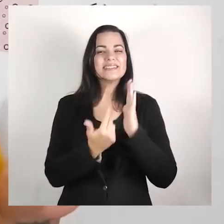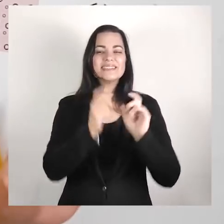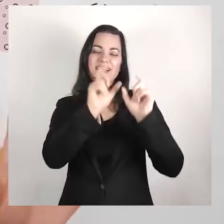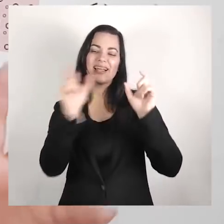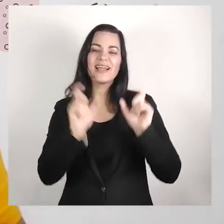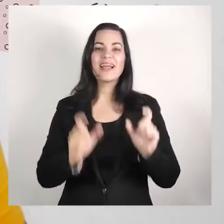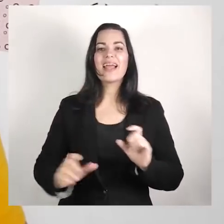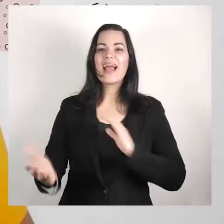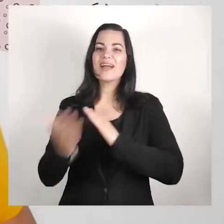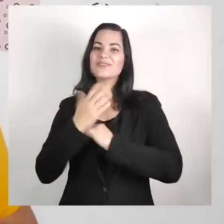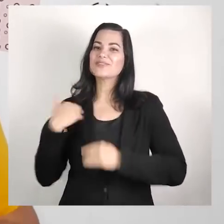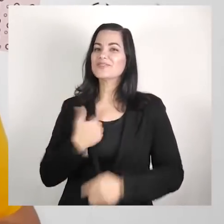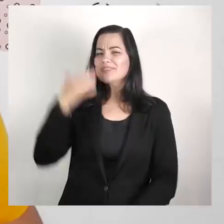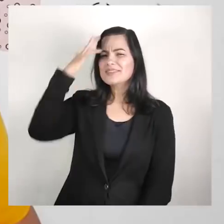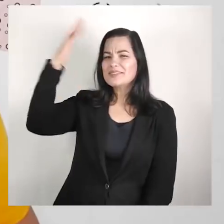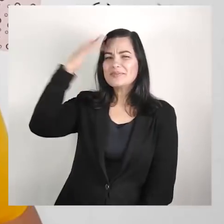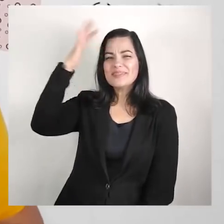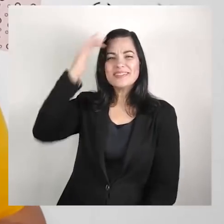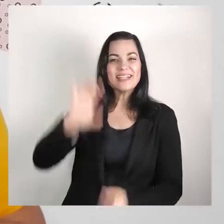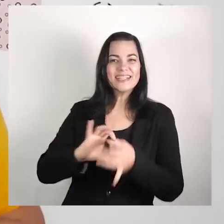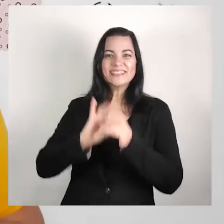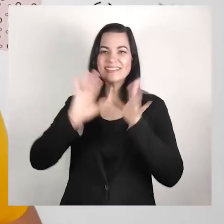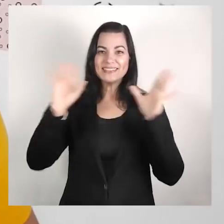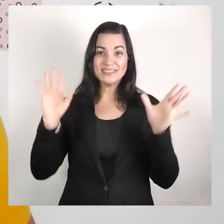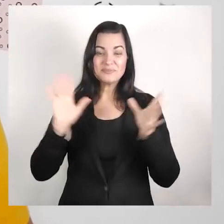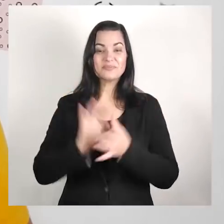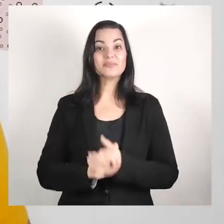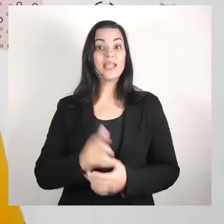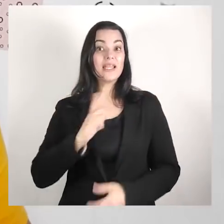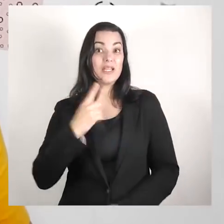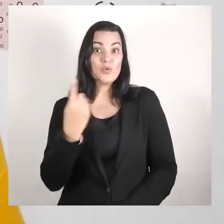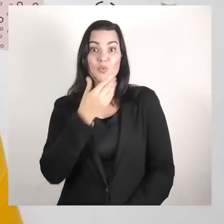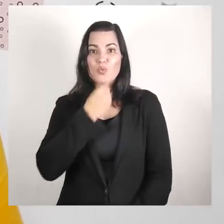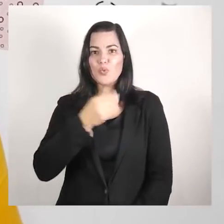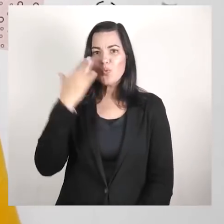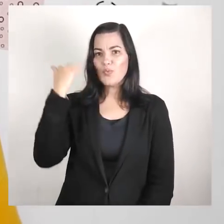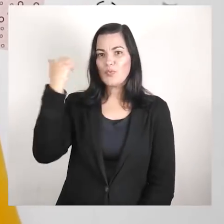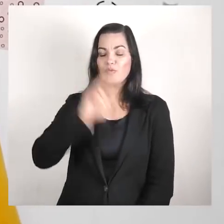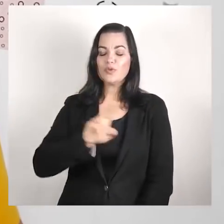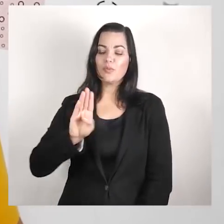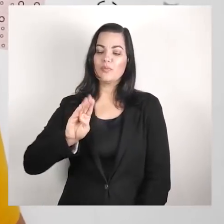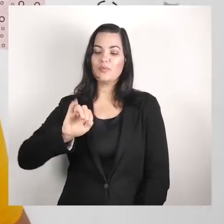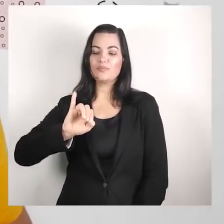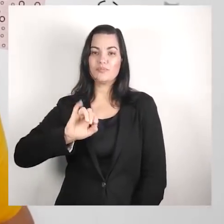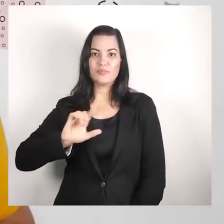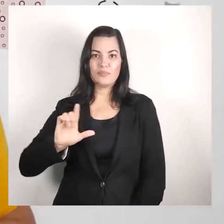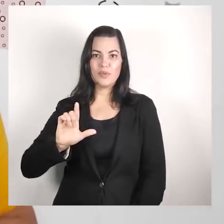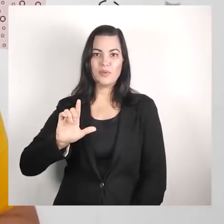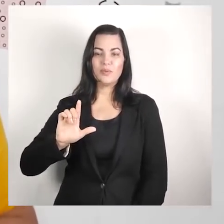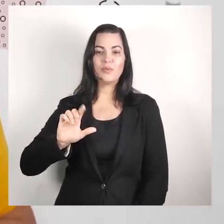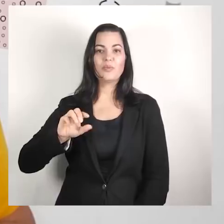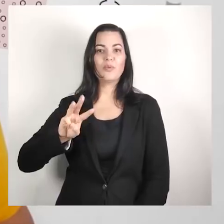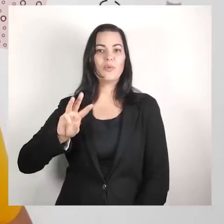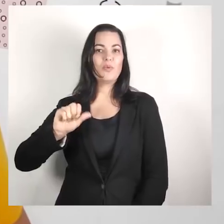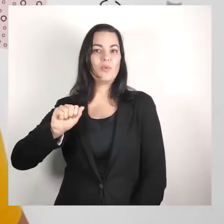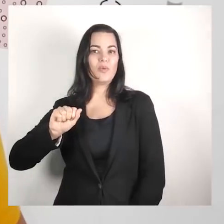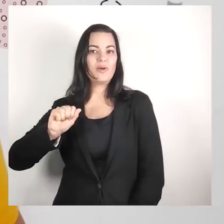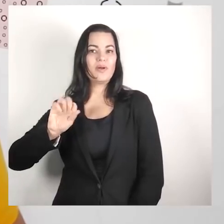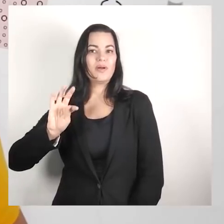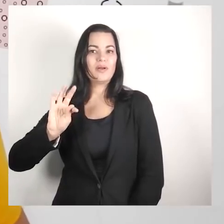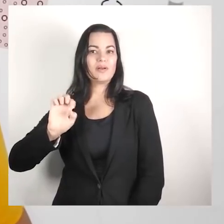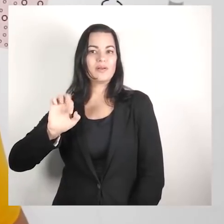nossa imaginação, ó, correr solta por aí. Nós temos um cartunista chamado Bill